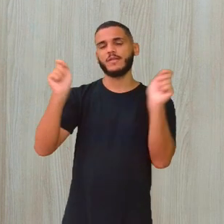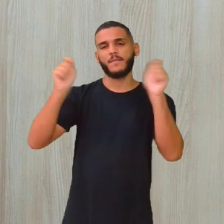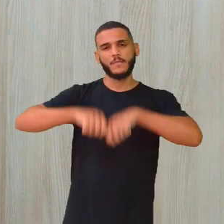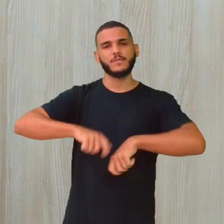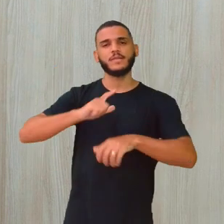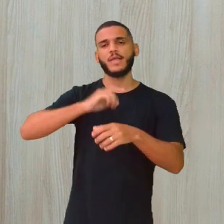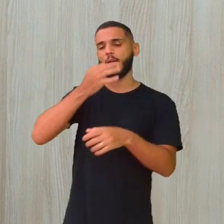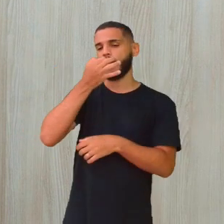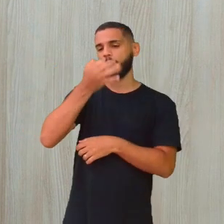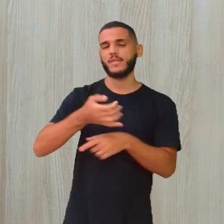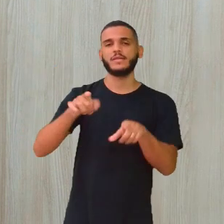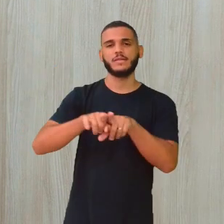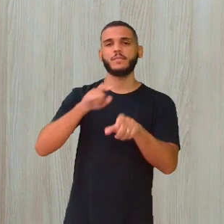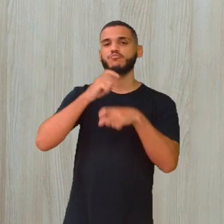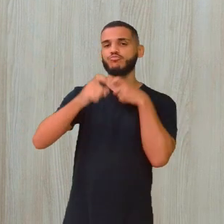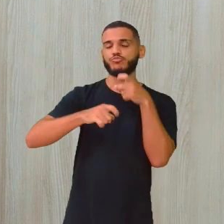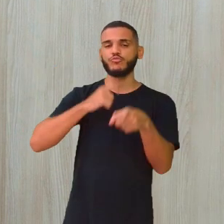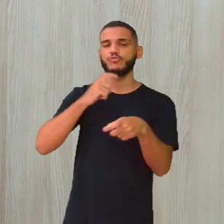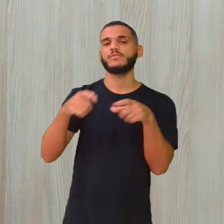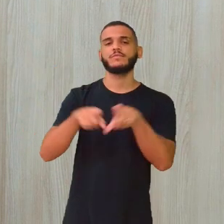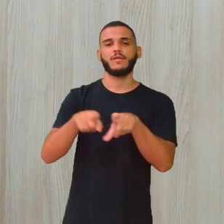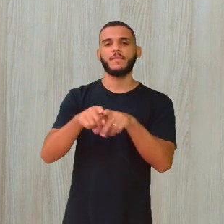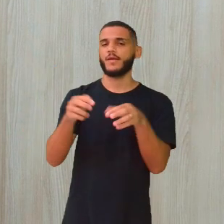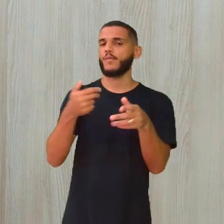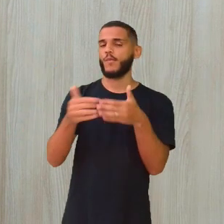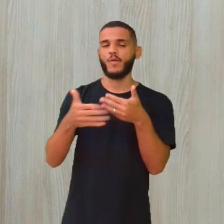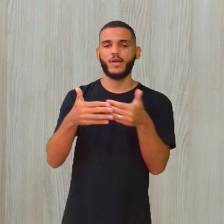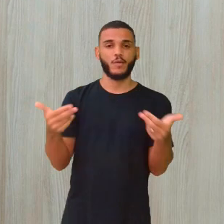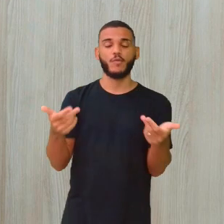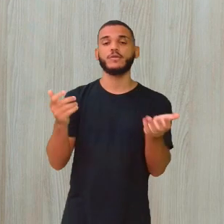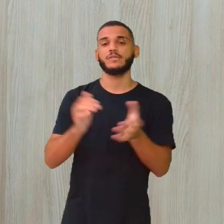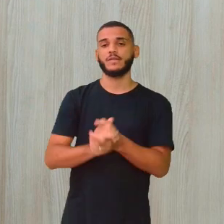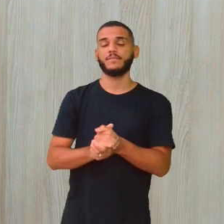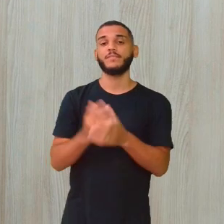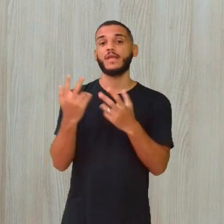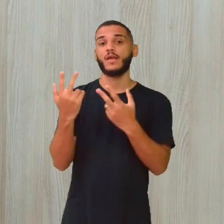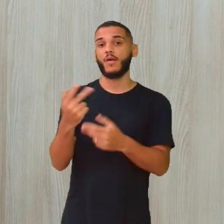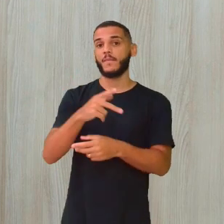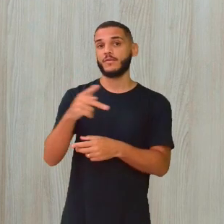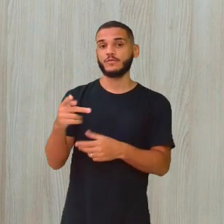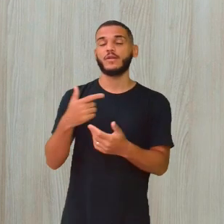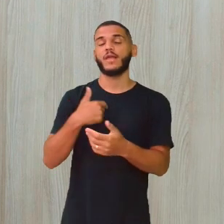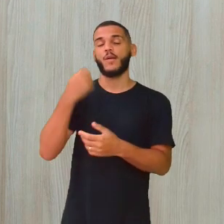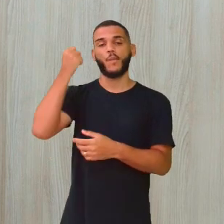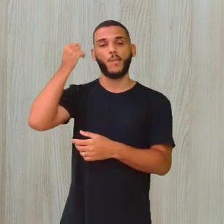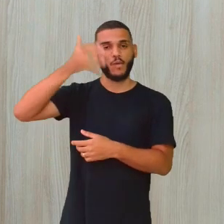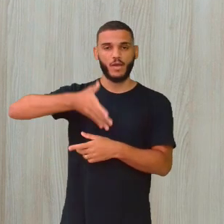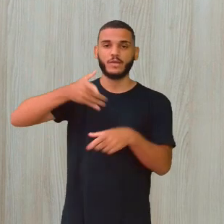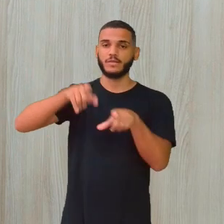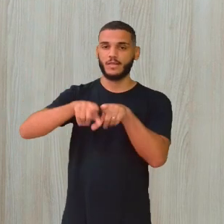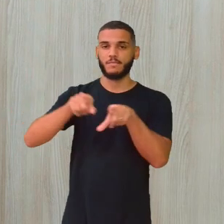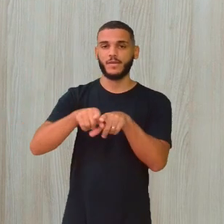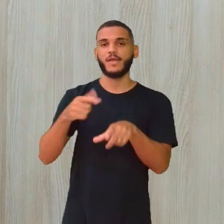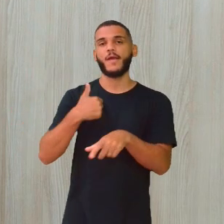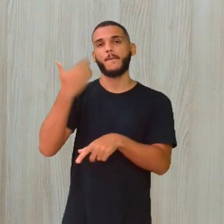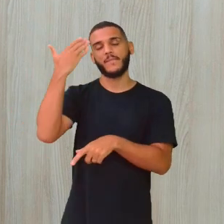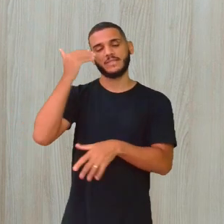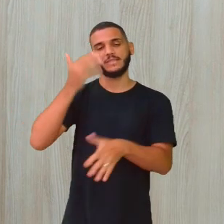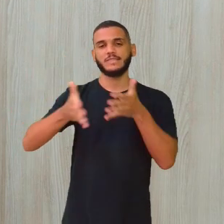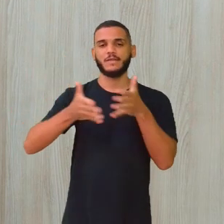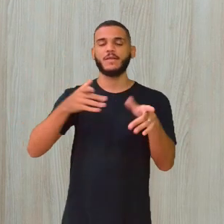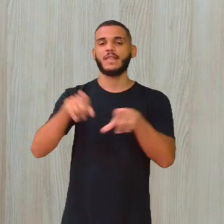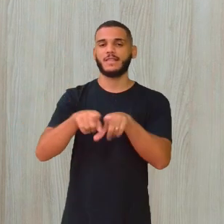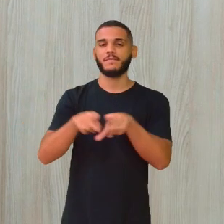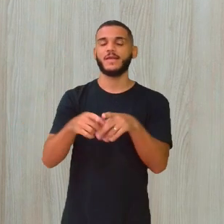o seu comentário, a sua dúvida, o seu questionamento, tá certo? E assim como a professora Camille, eu vou me autodescrever, tá? Pensando em acessibilidade